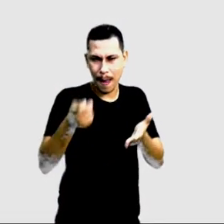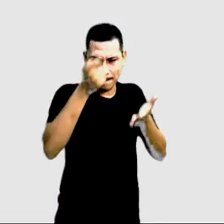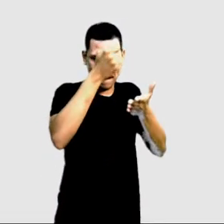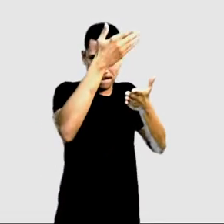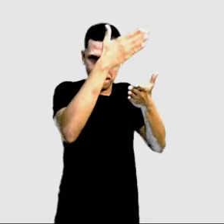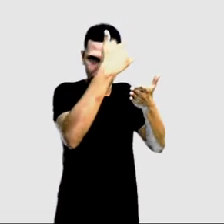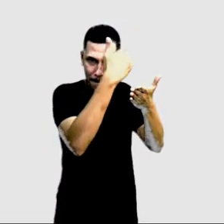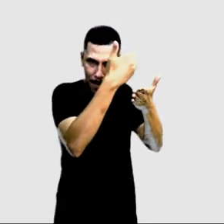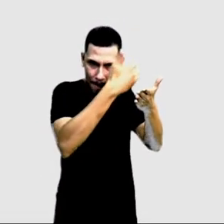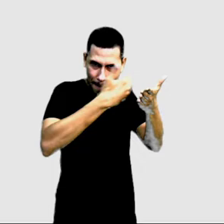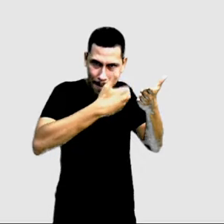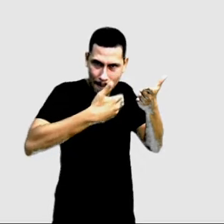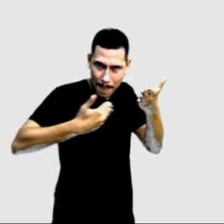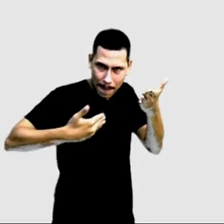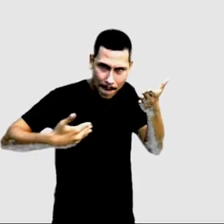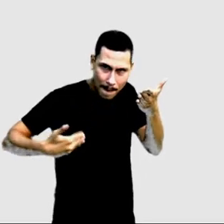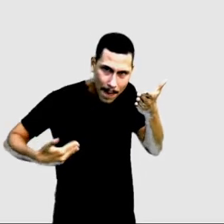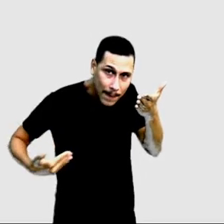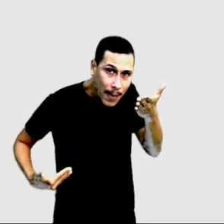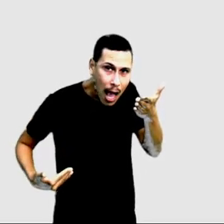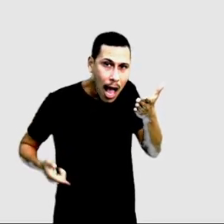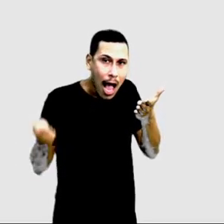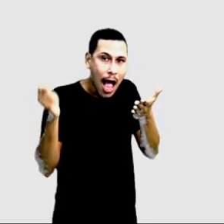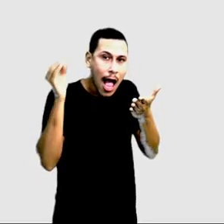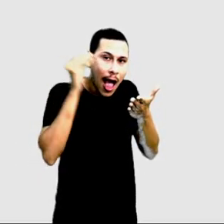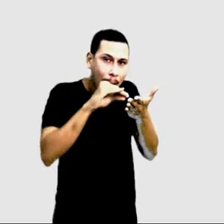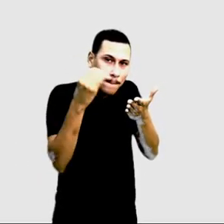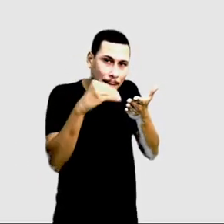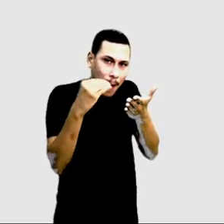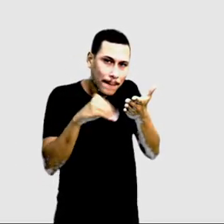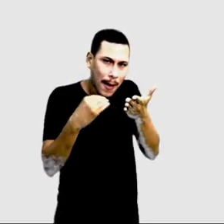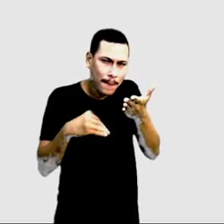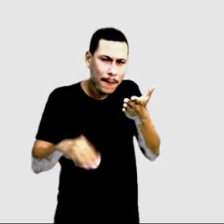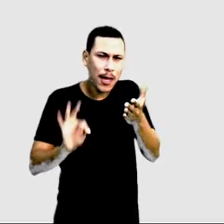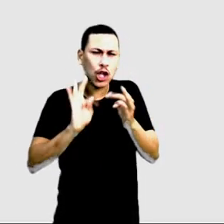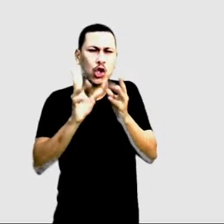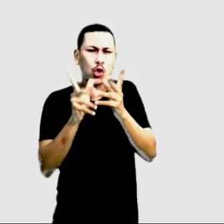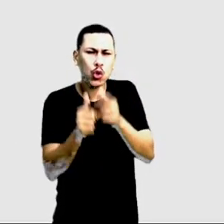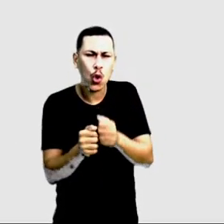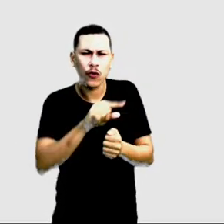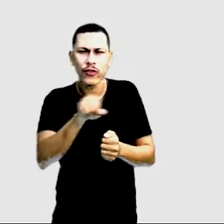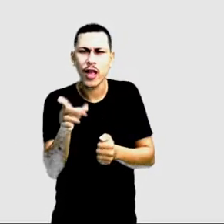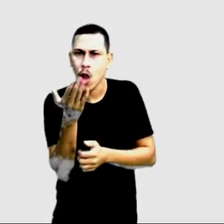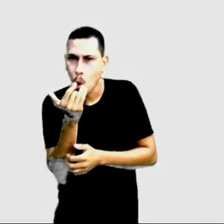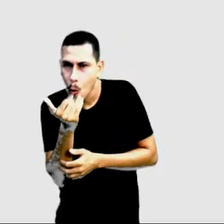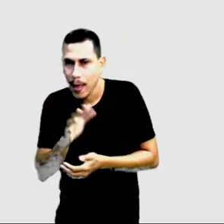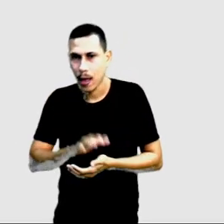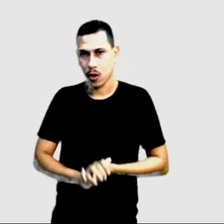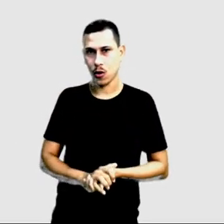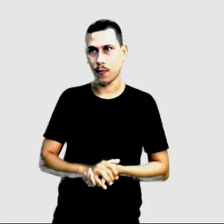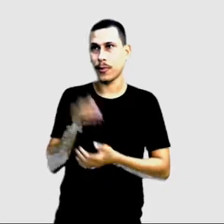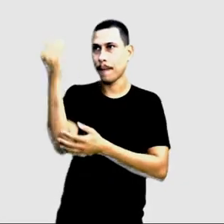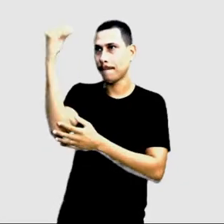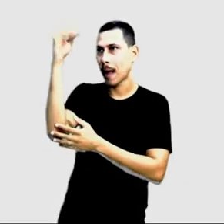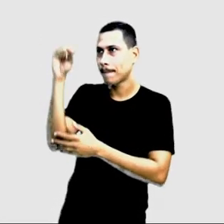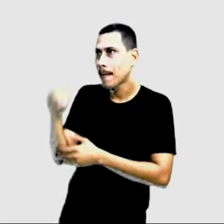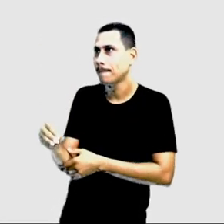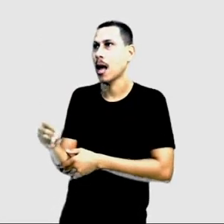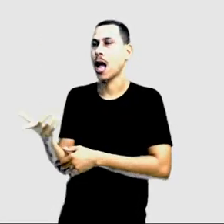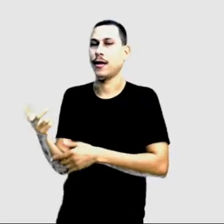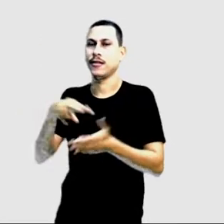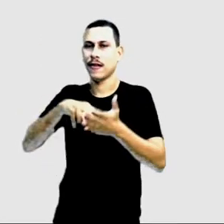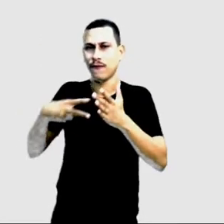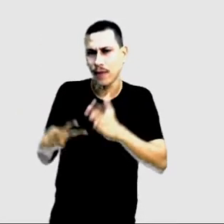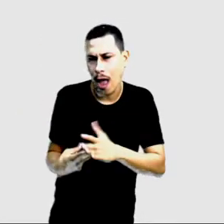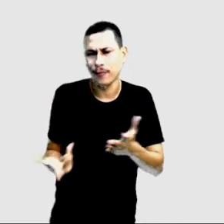de tudo que você comeu durante o dia e classifique os produtos, se eles são carboidratos,